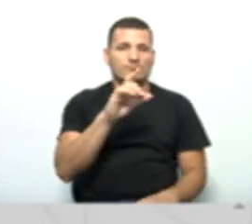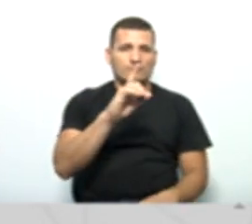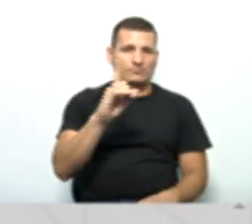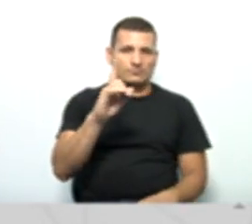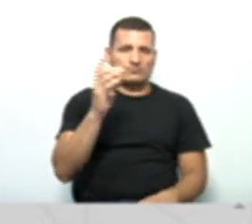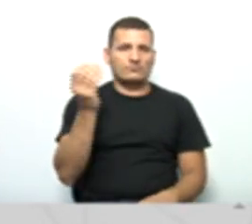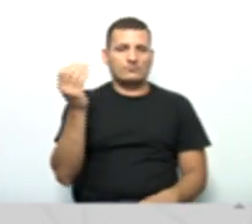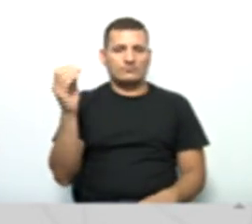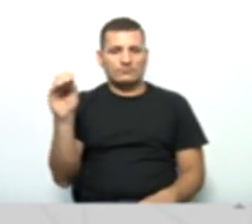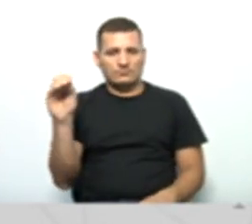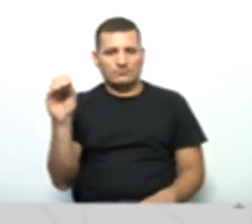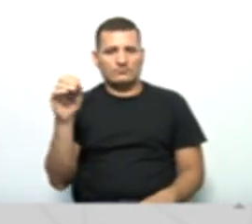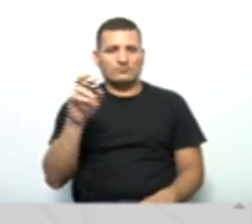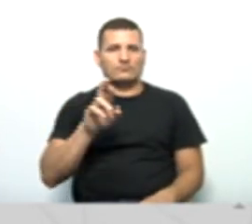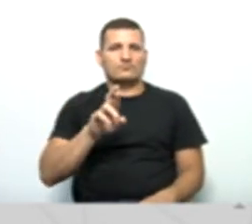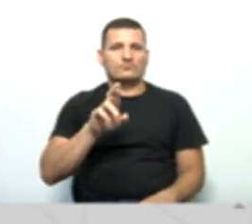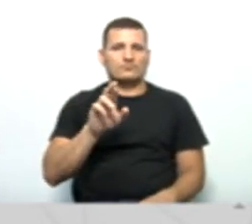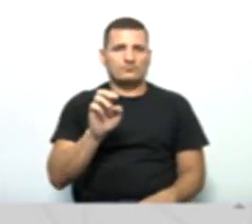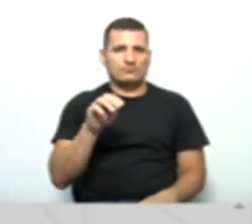tem lá